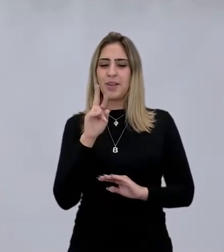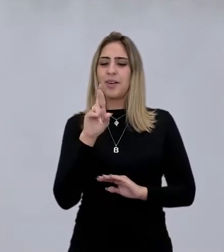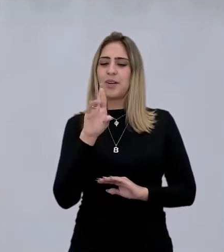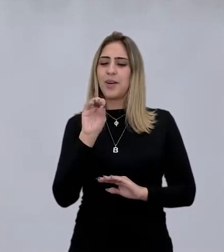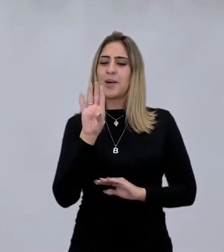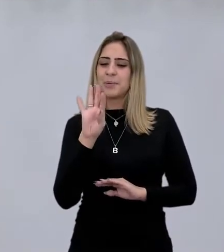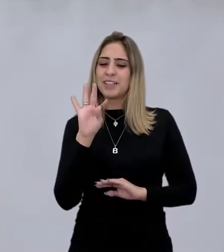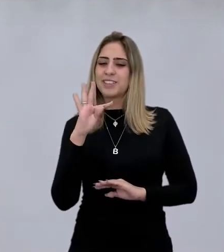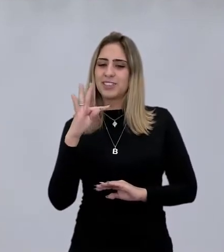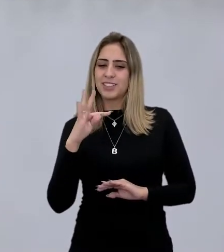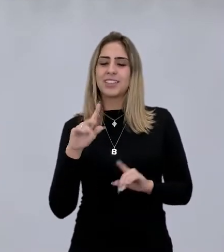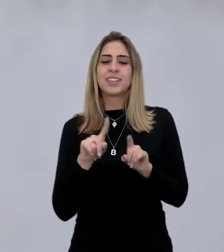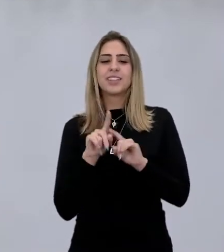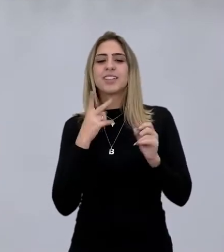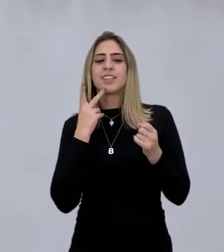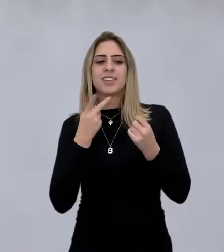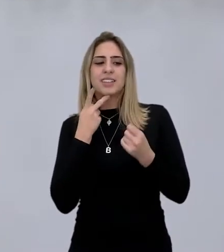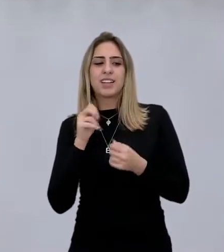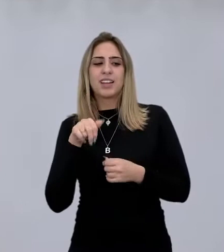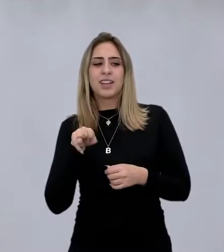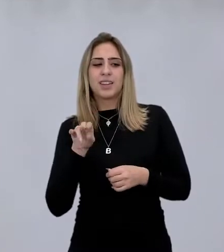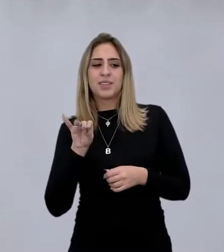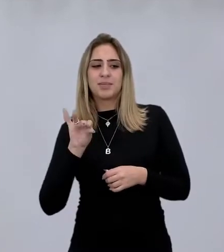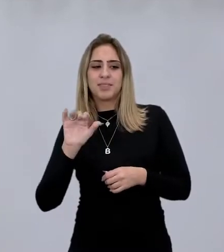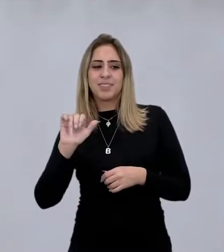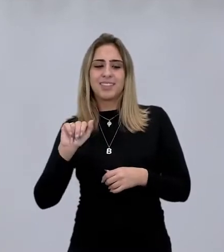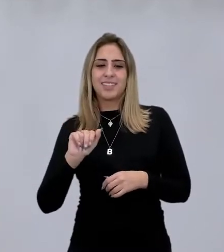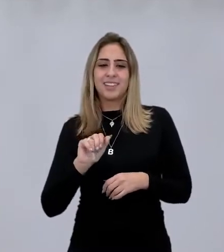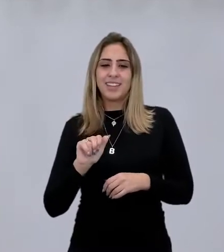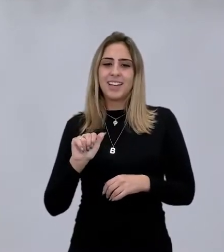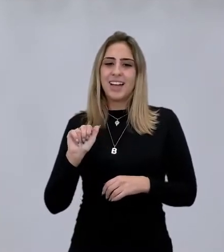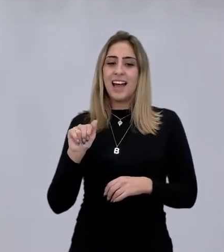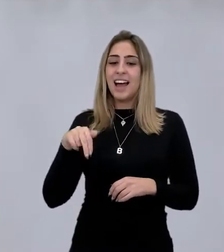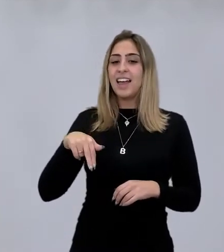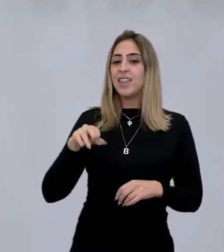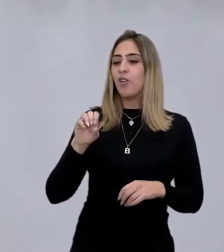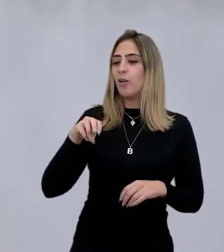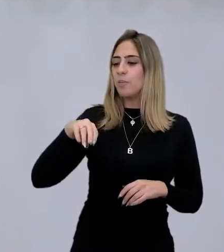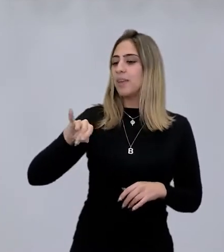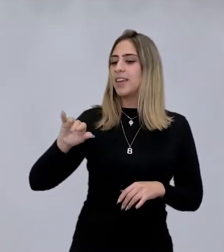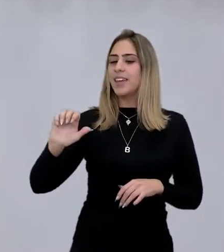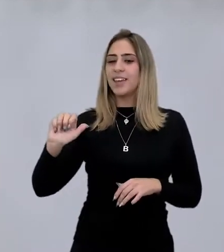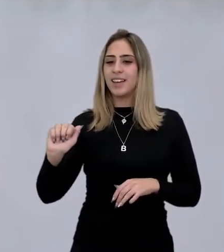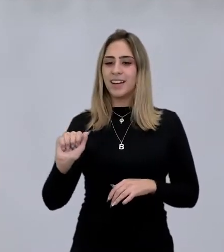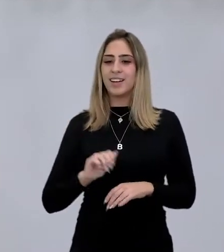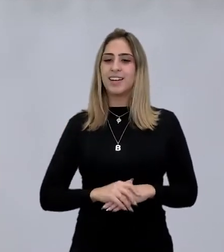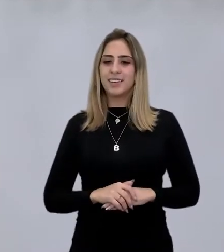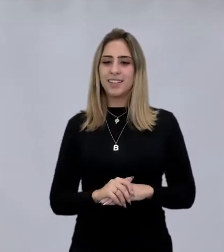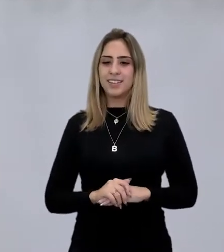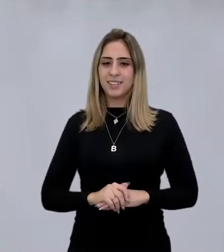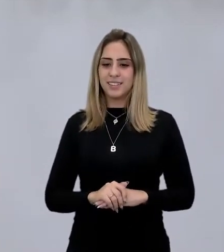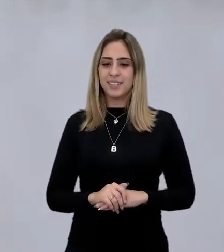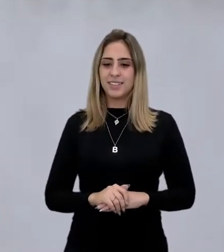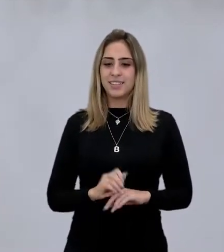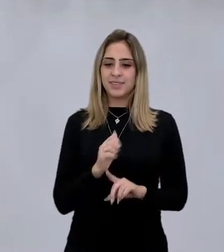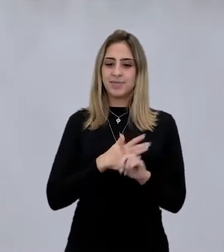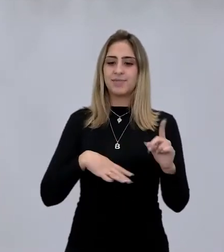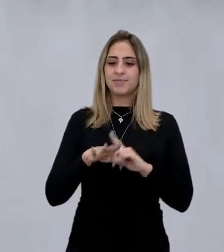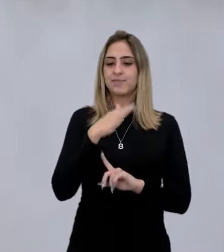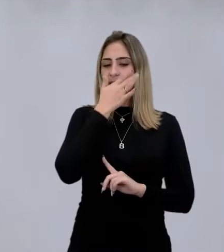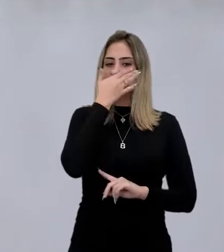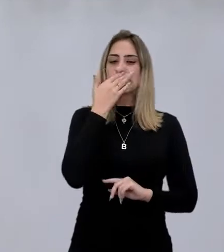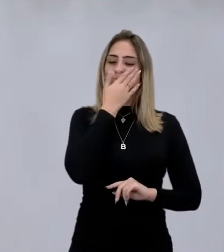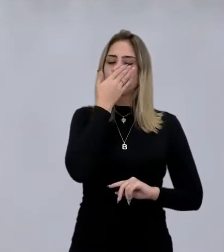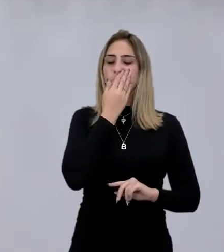ele fala sobre o que é essa anomia? A anomia, ela é um fator social, é um fato social. Eu não vou entrar